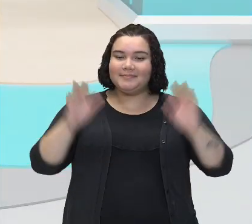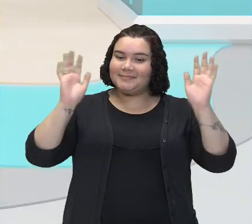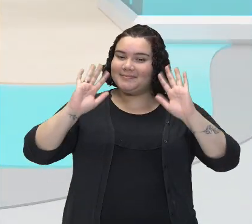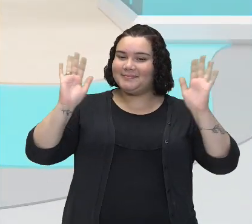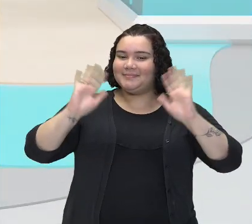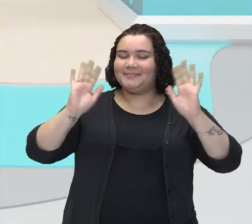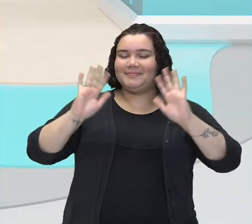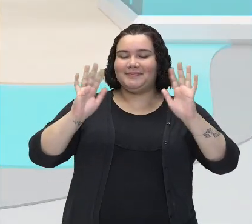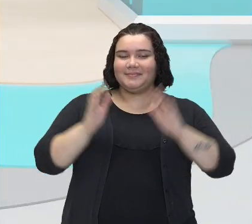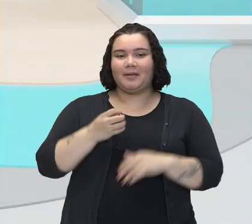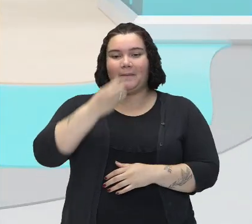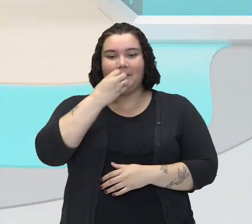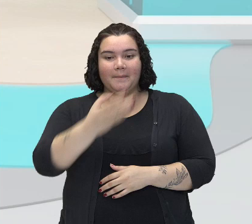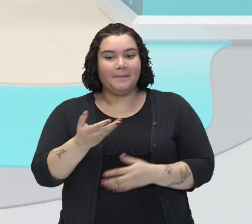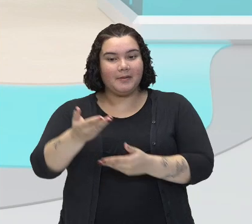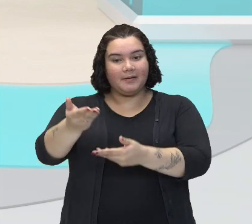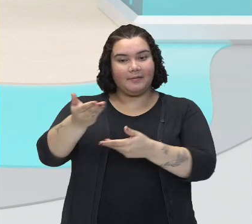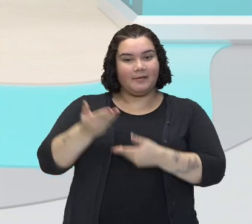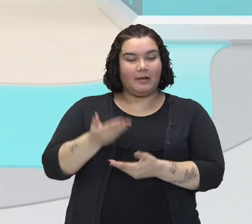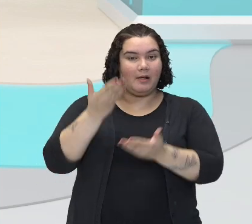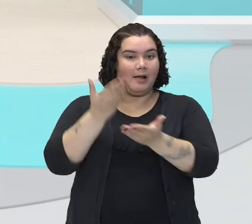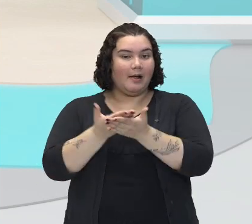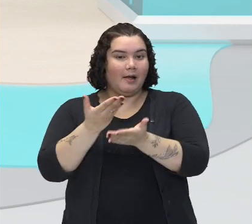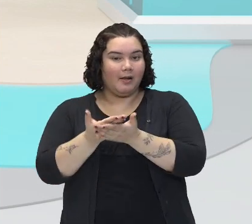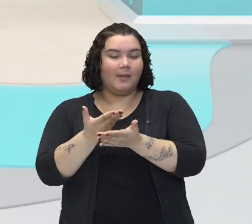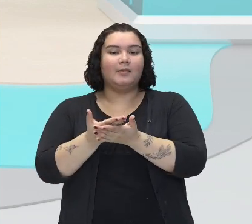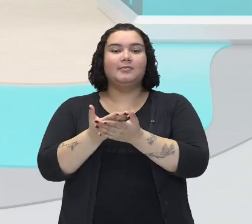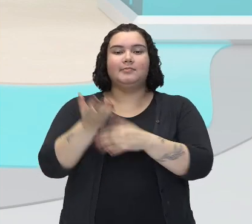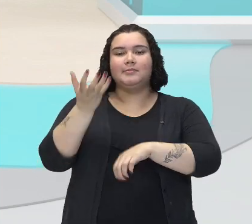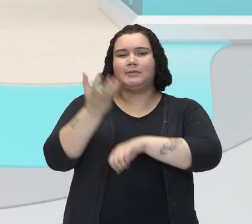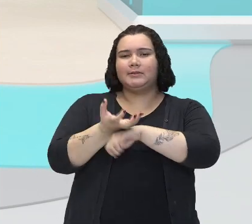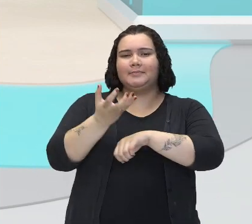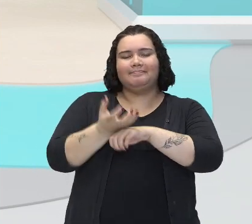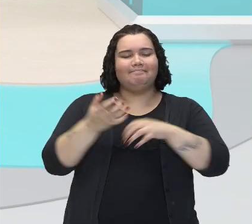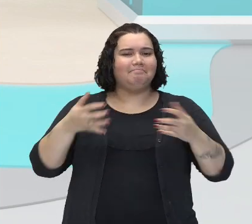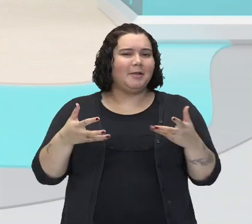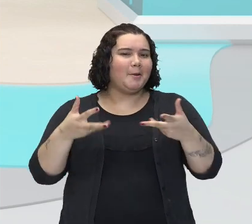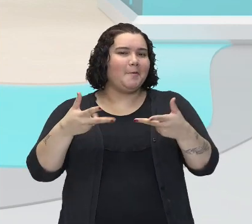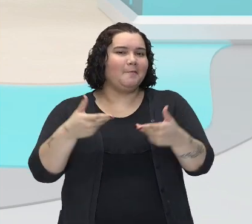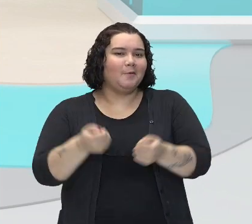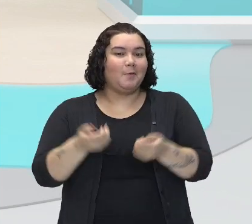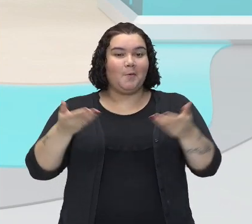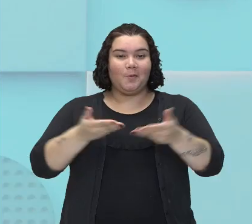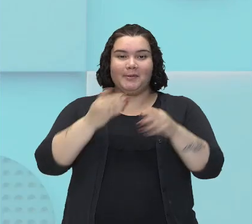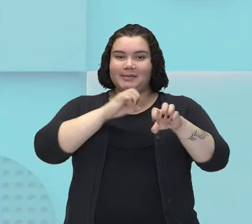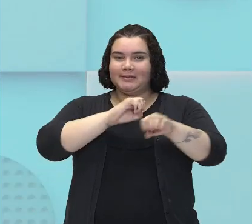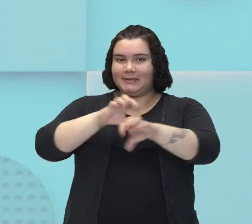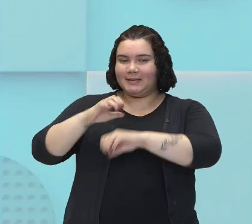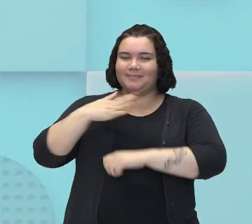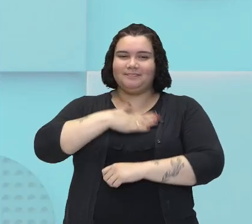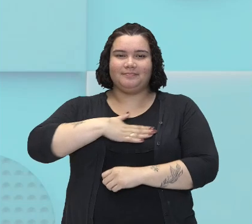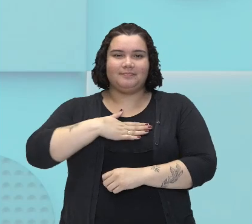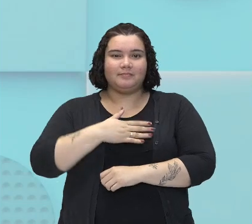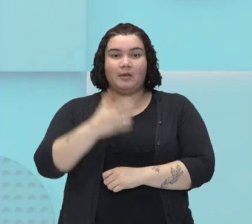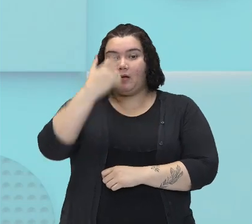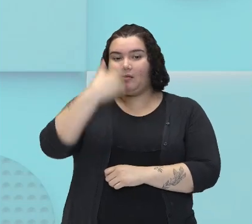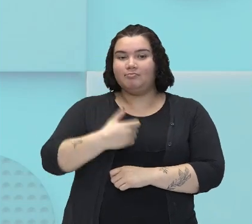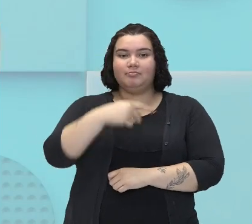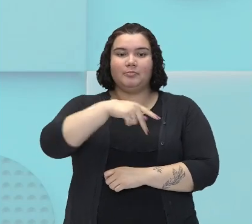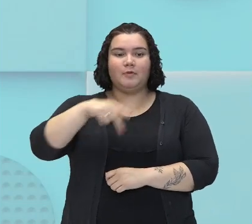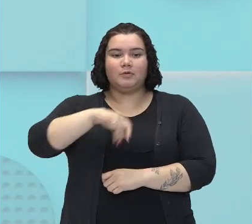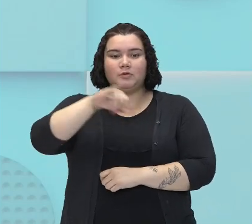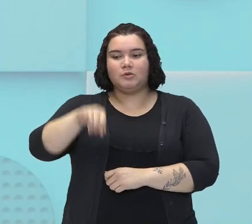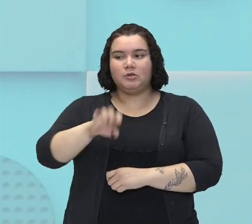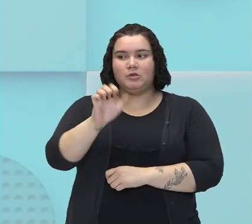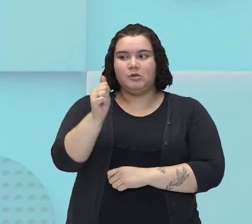Olá, sejam todos bem-vindos a mais uma aula do nosso componente. É um prazer ter todos vocês aqui. Eu sou o professor Jean Torres,